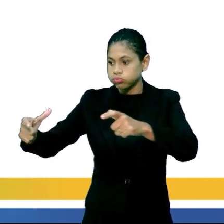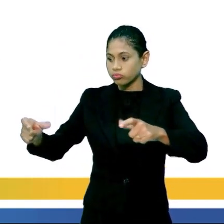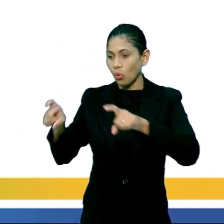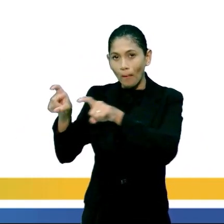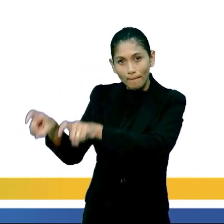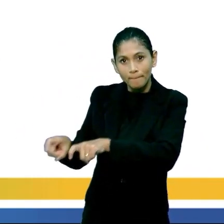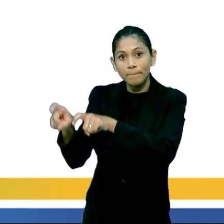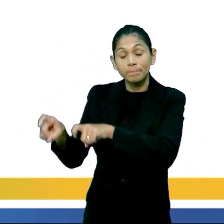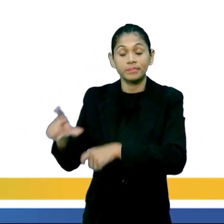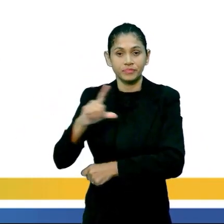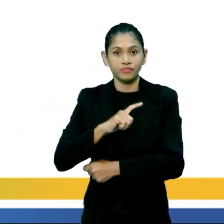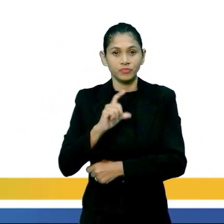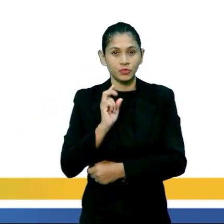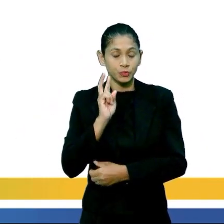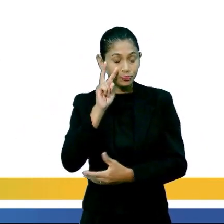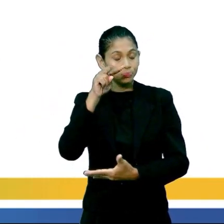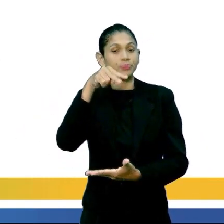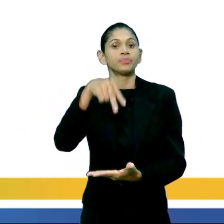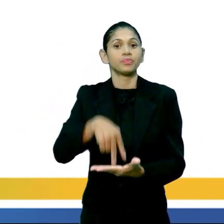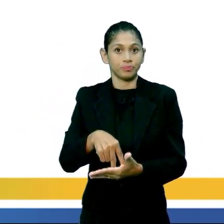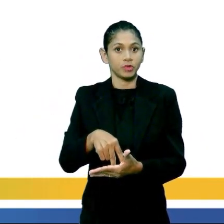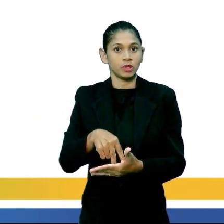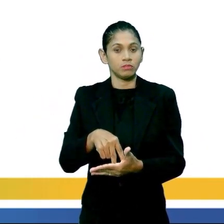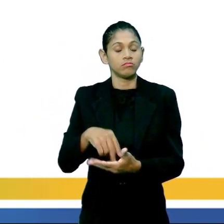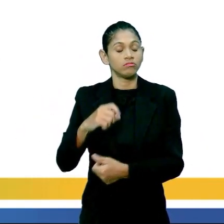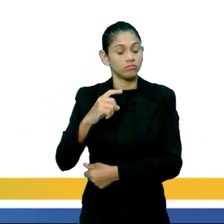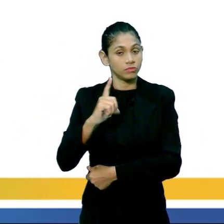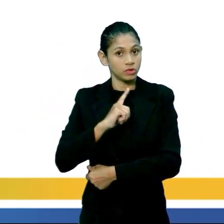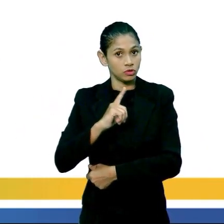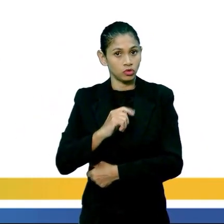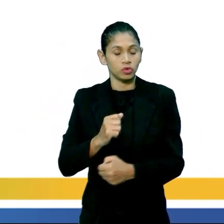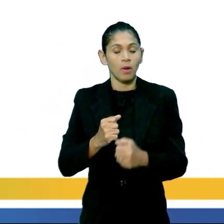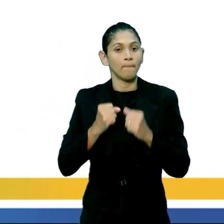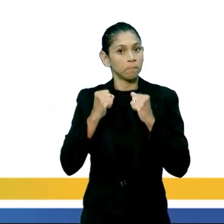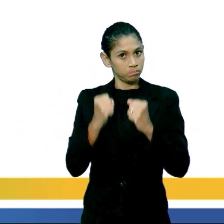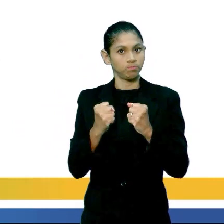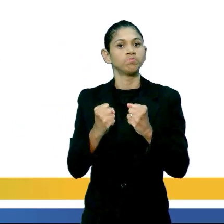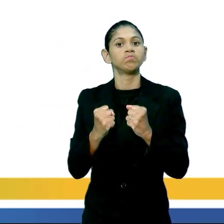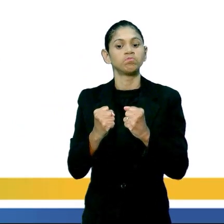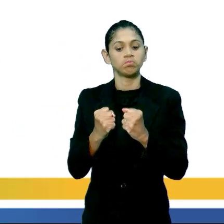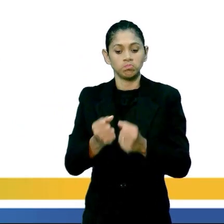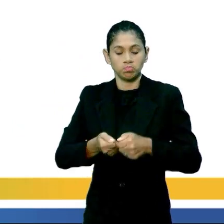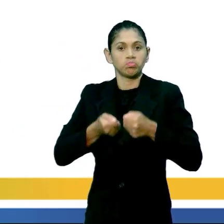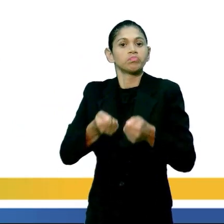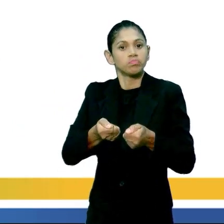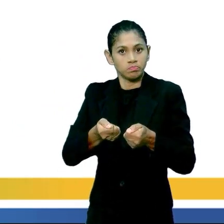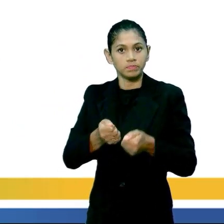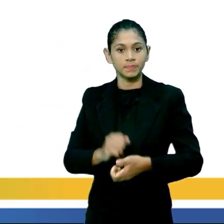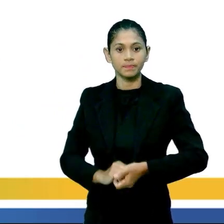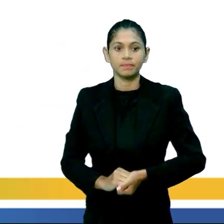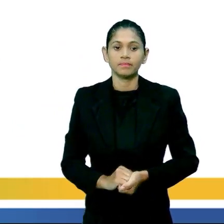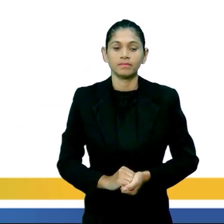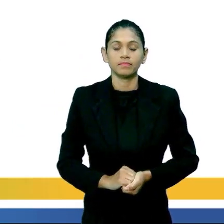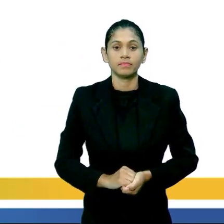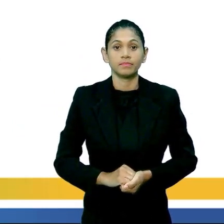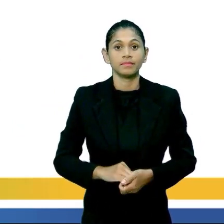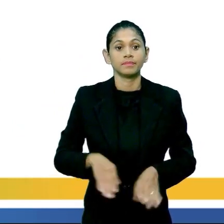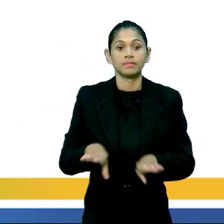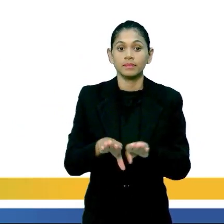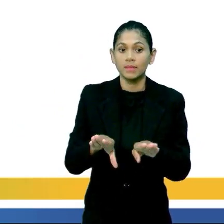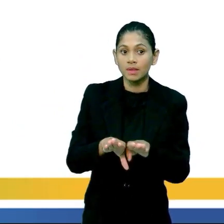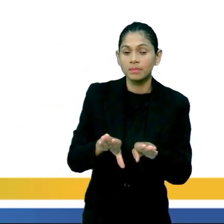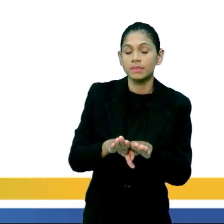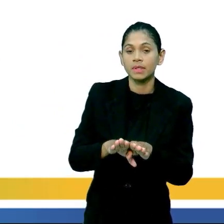tinham status, ou seja, elas tinham muito poder. Também sendo uma sociedade patriarcal, né, voltando para